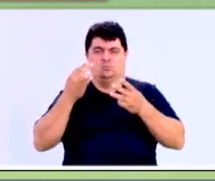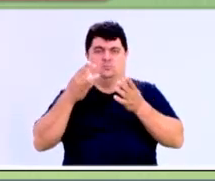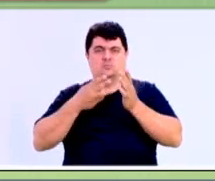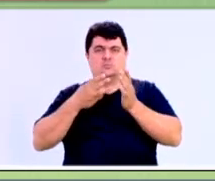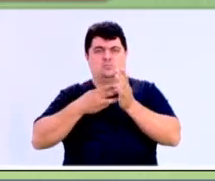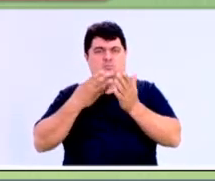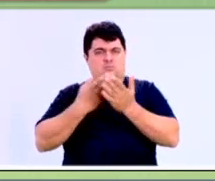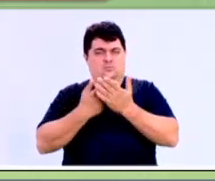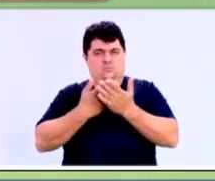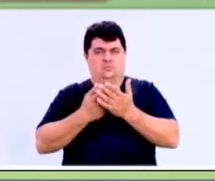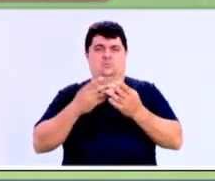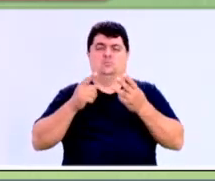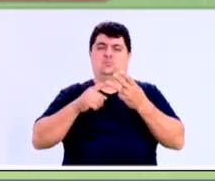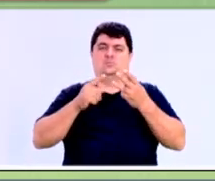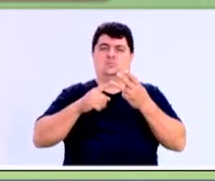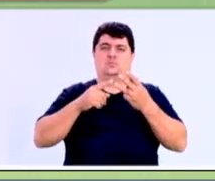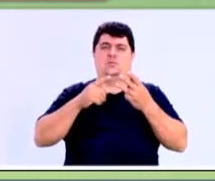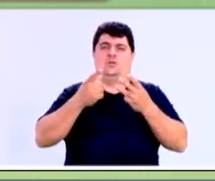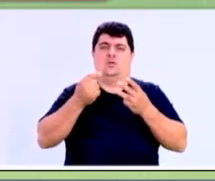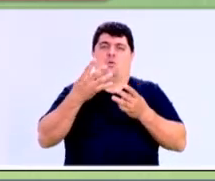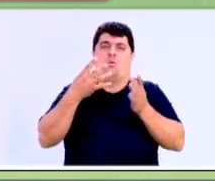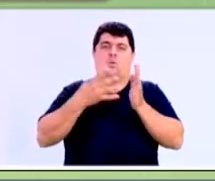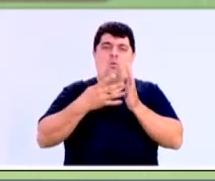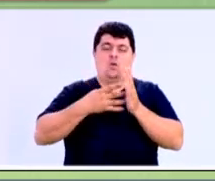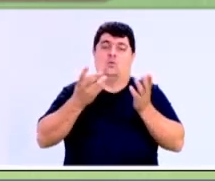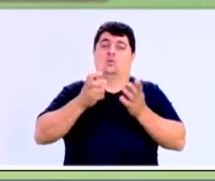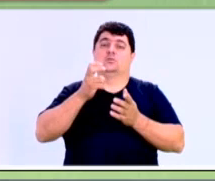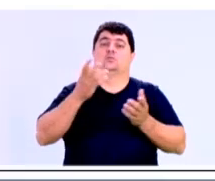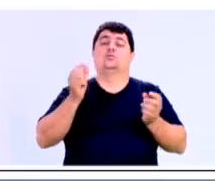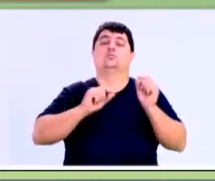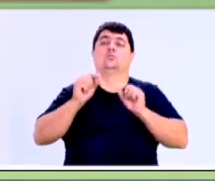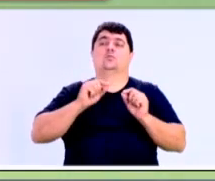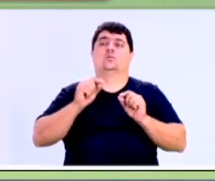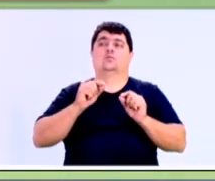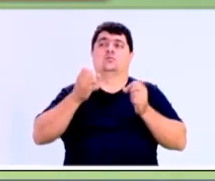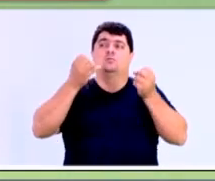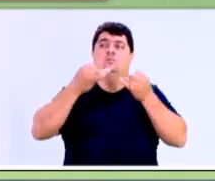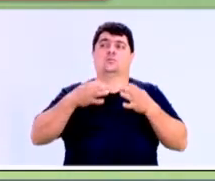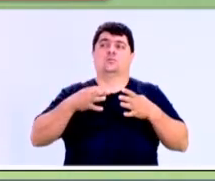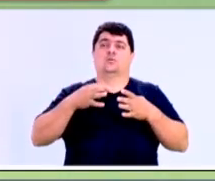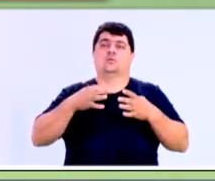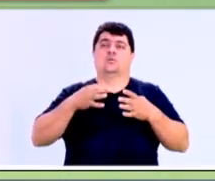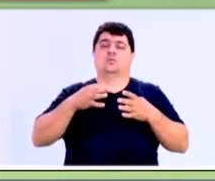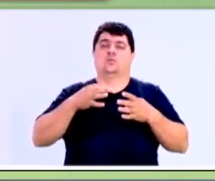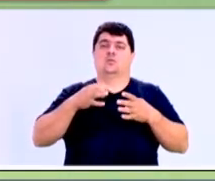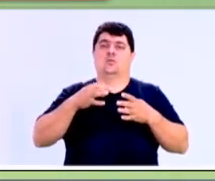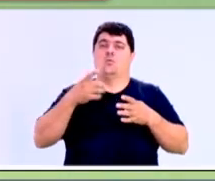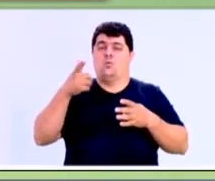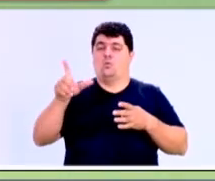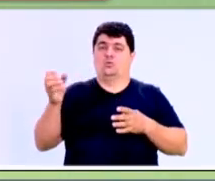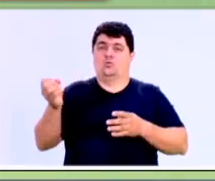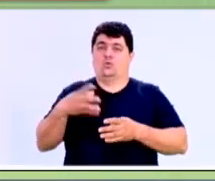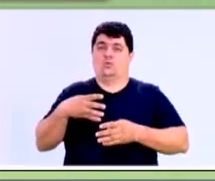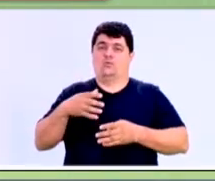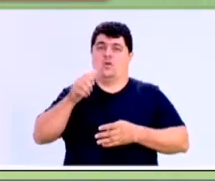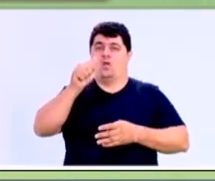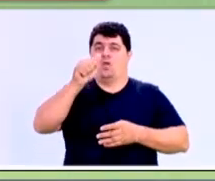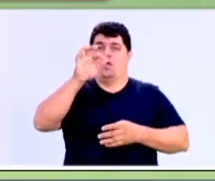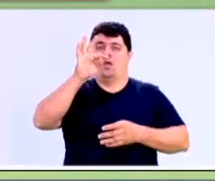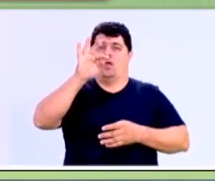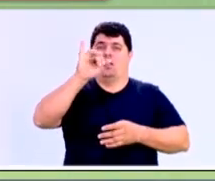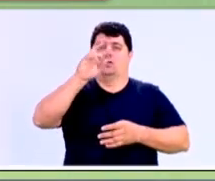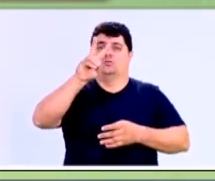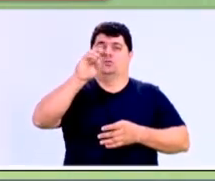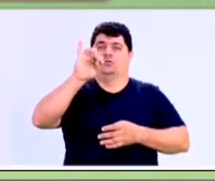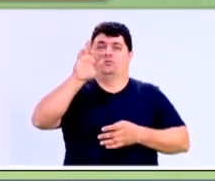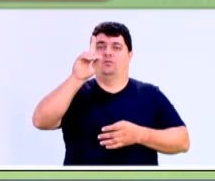nós vimos rentabilidade e lucratividade na aula 4. Hoje, na aula 5, a gente vai falar sobre esse índice aqui, os índices de atividade, os